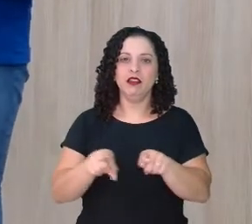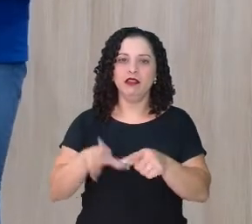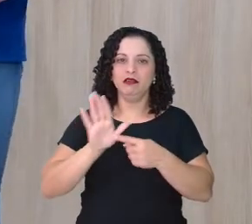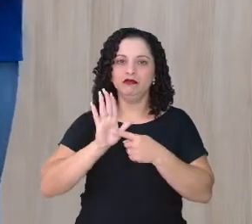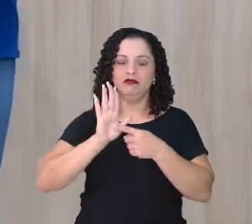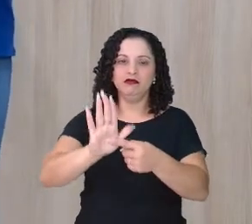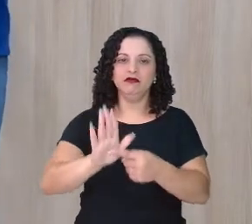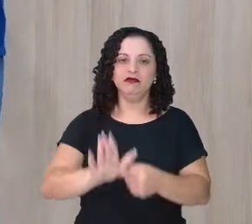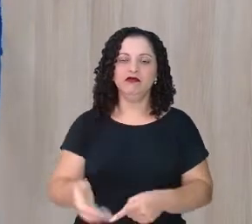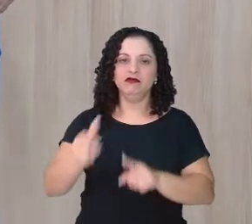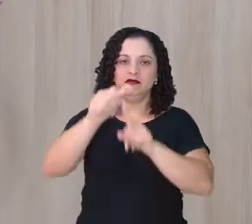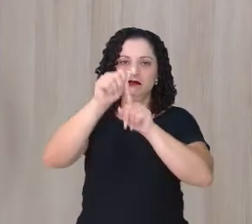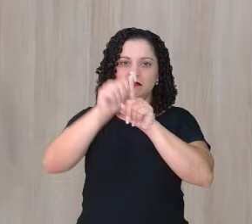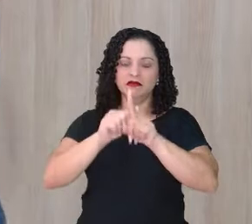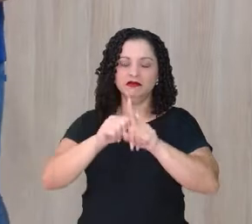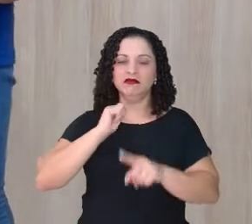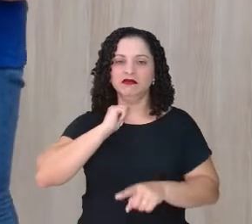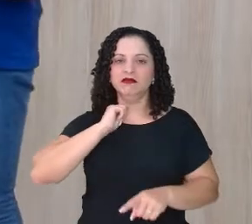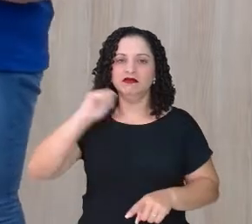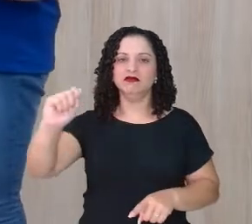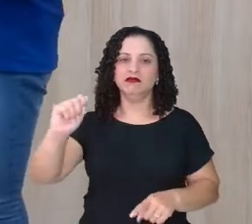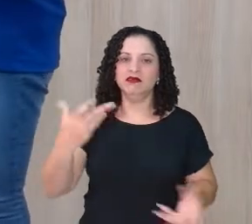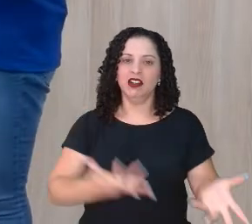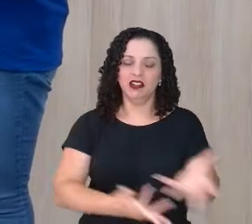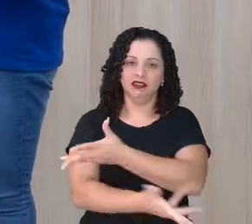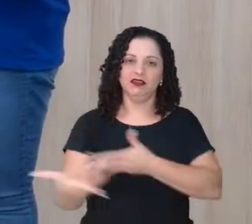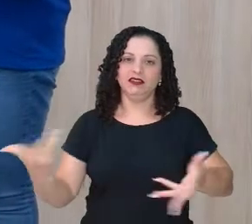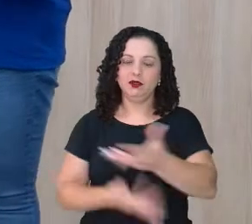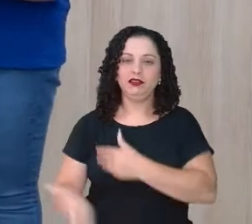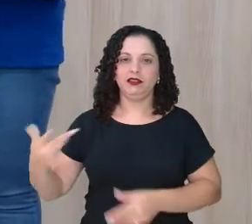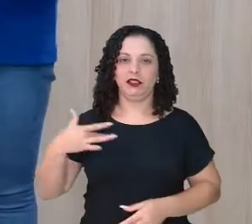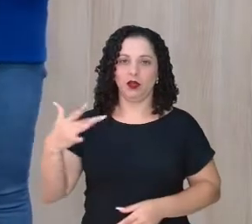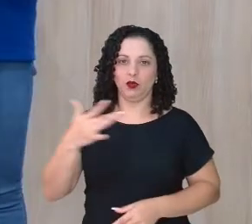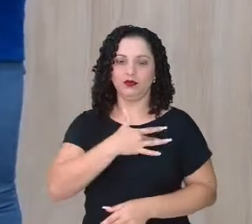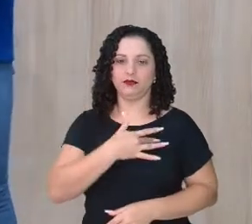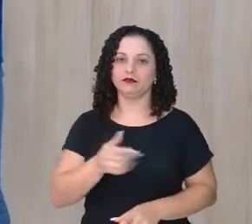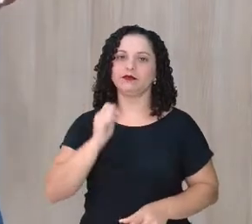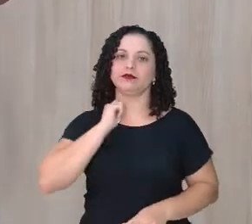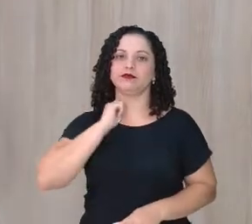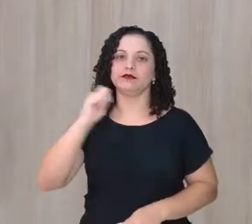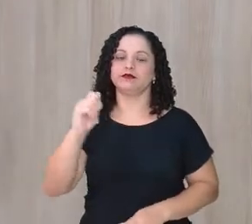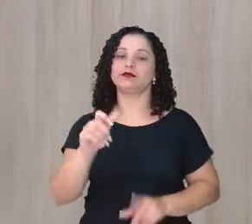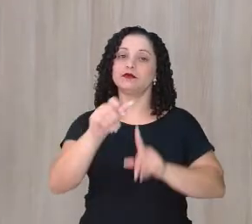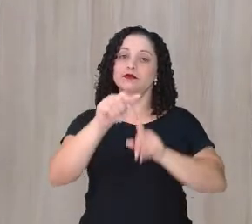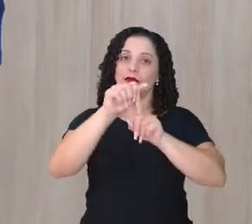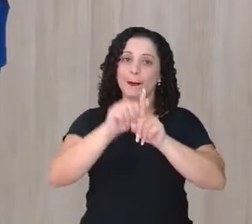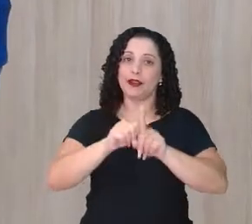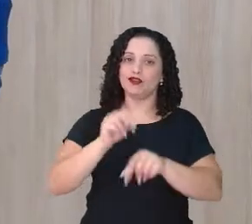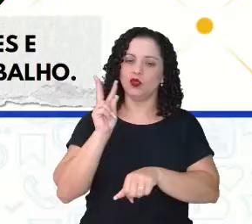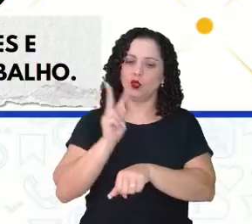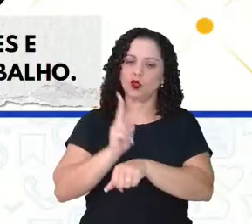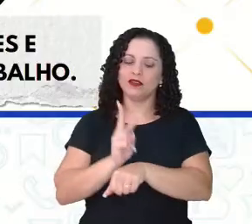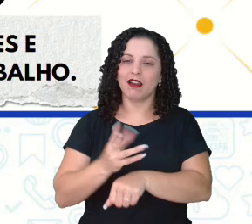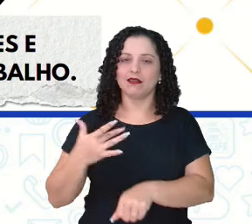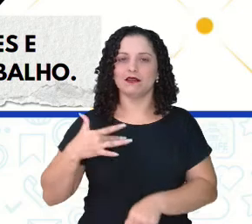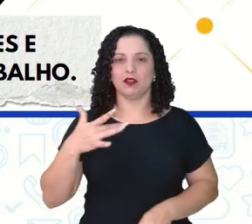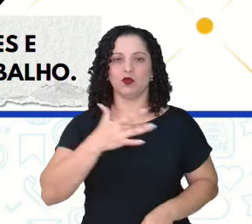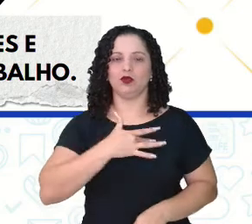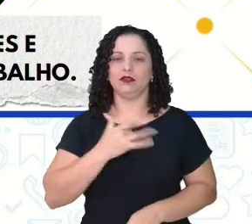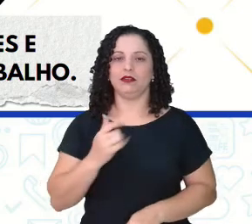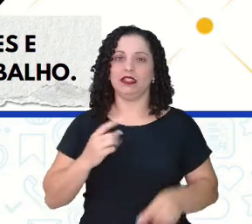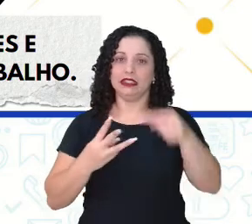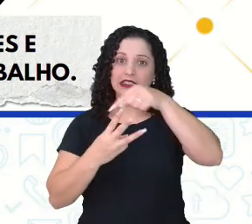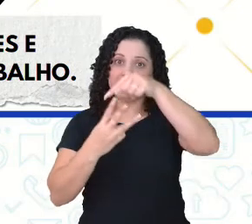mês de abril e a questão da saúde. E aí, abril é o mês de prevenção. Estamos trazendo aí, olha, três